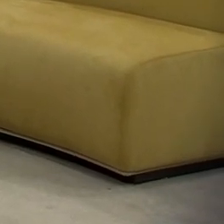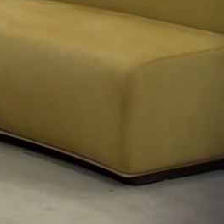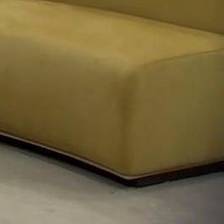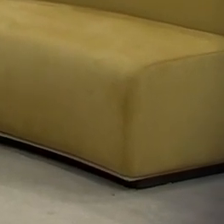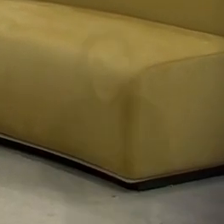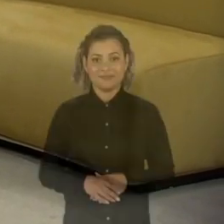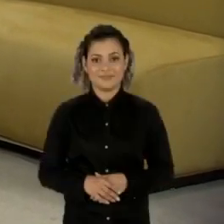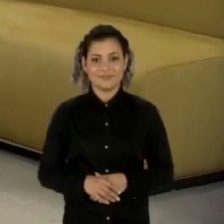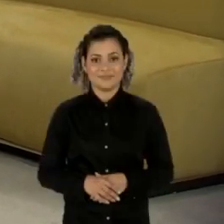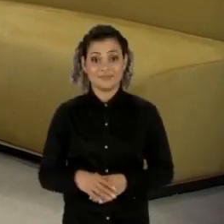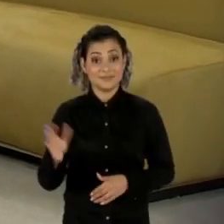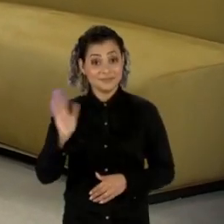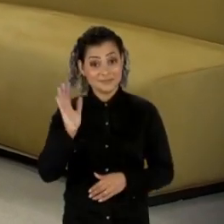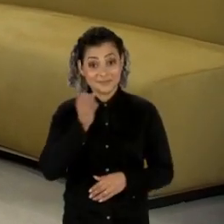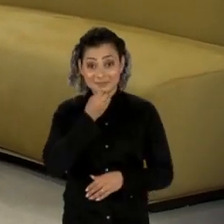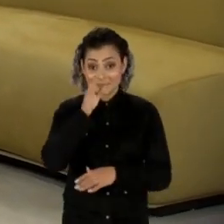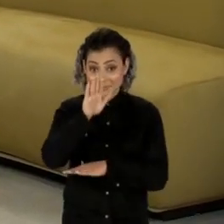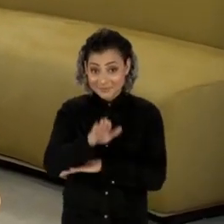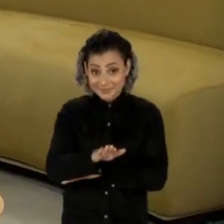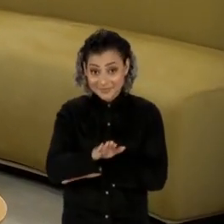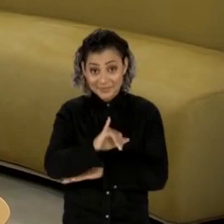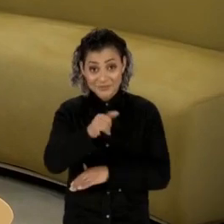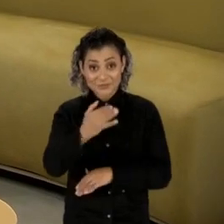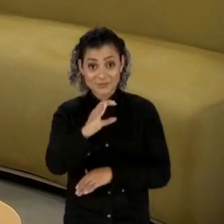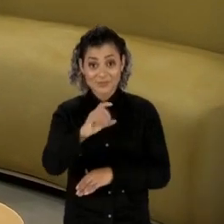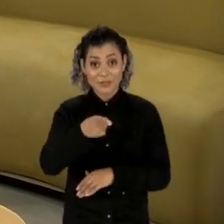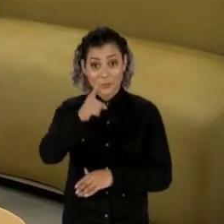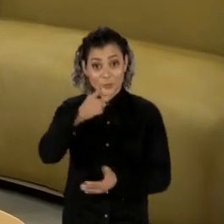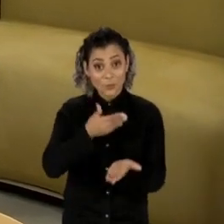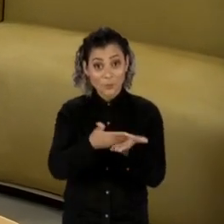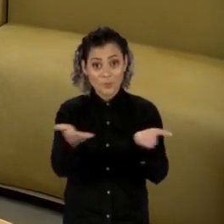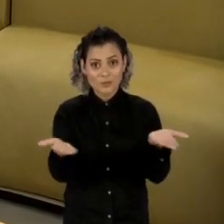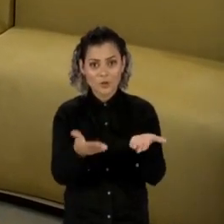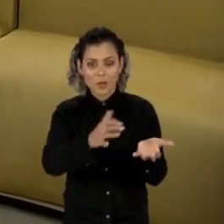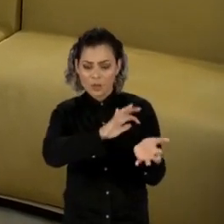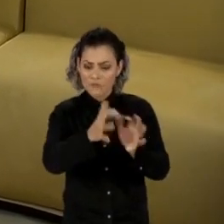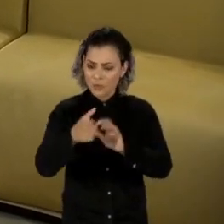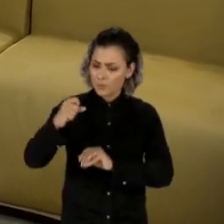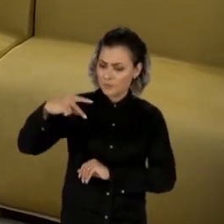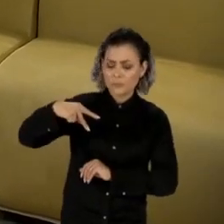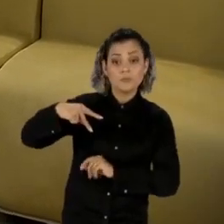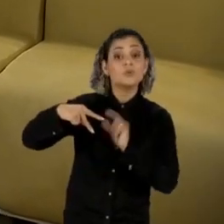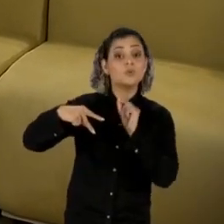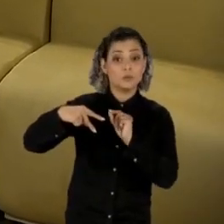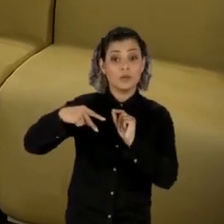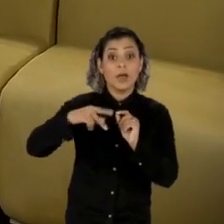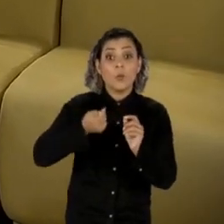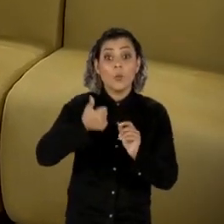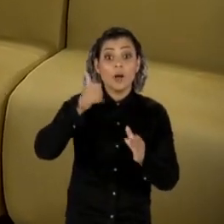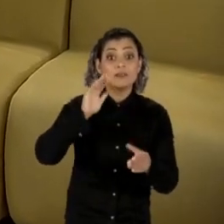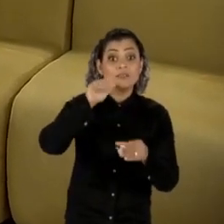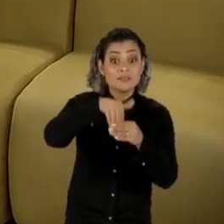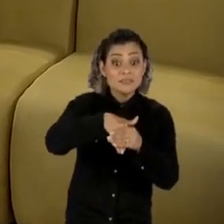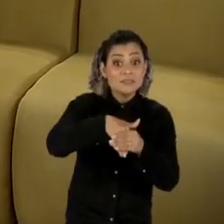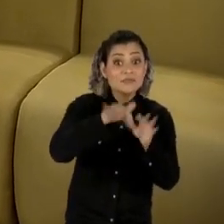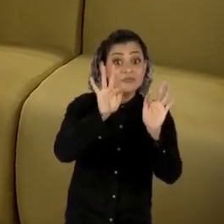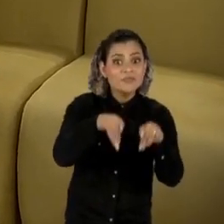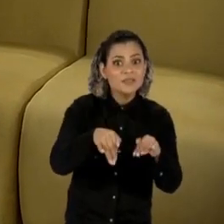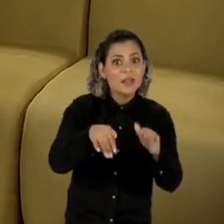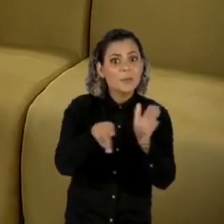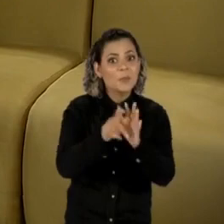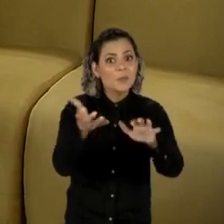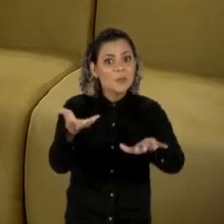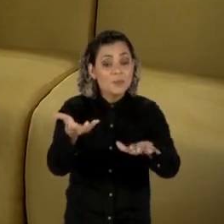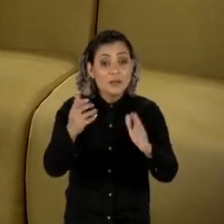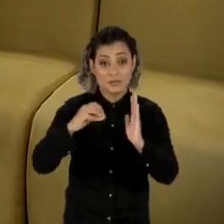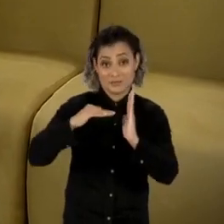olá boa tarde boa tarde hj seu começa agora a reforma da previdência entra na reta final do congresso senado deve